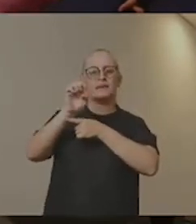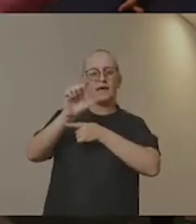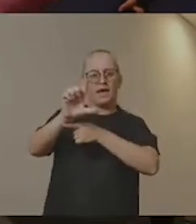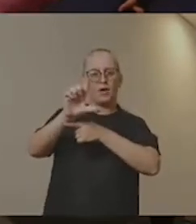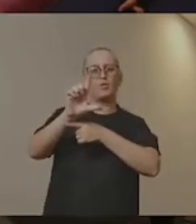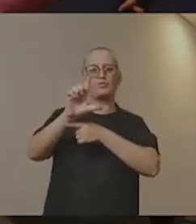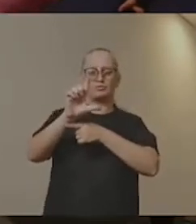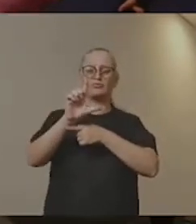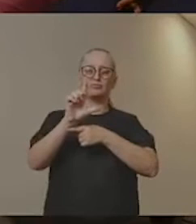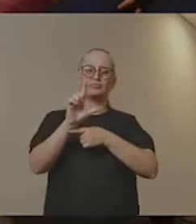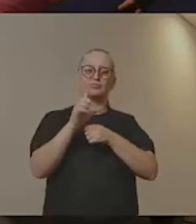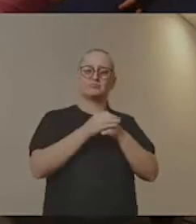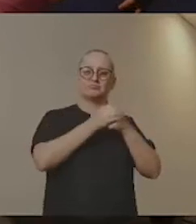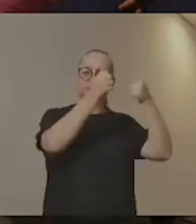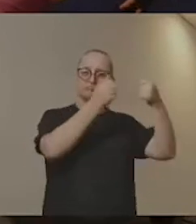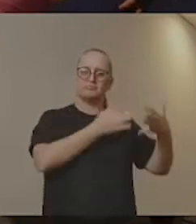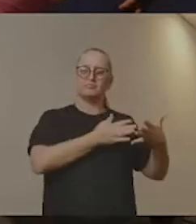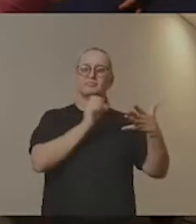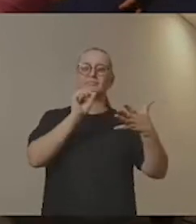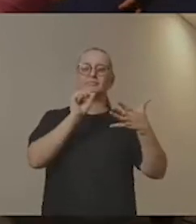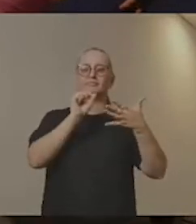esporádica, é isso, Áurea?